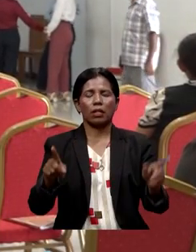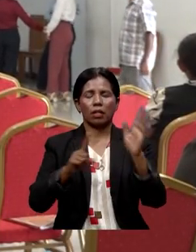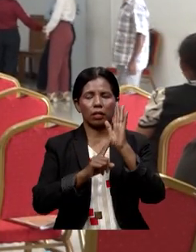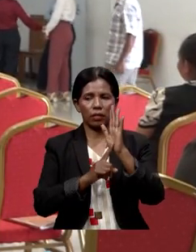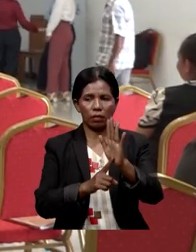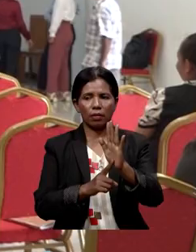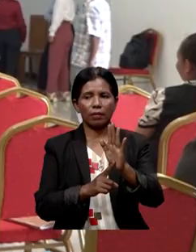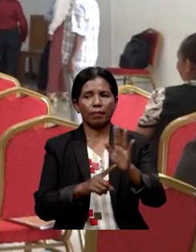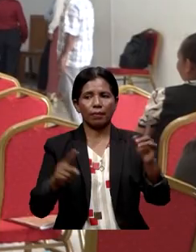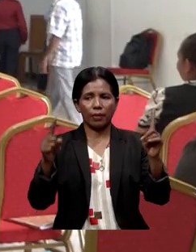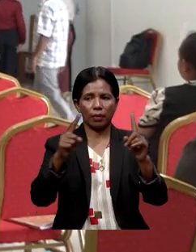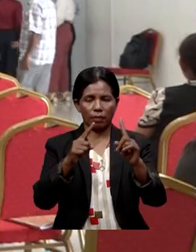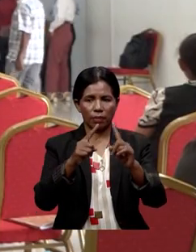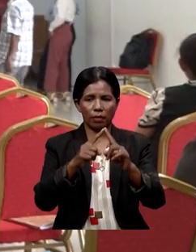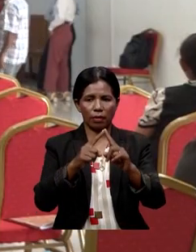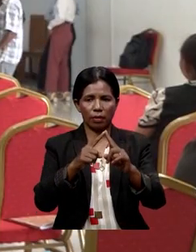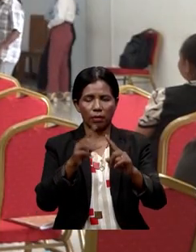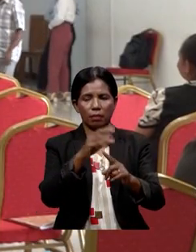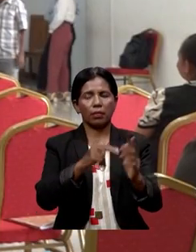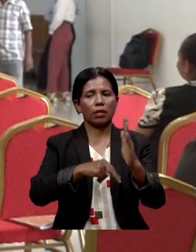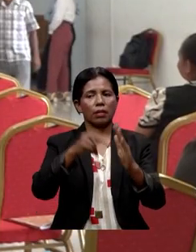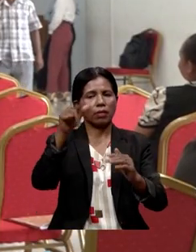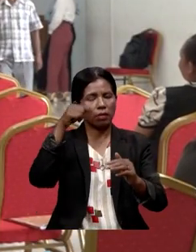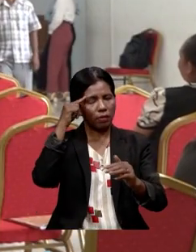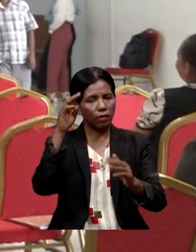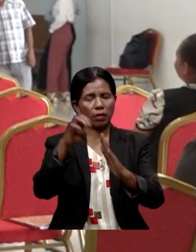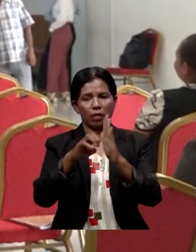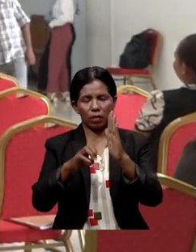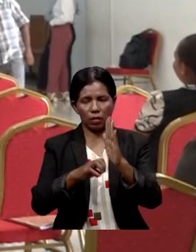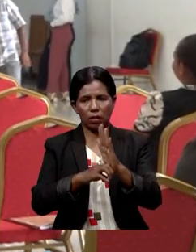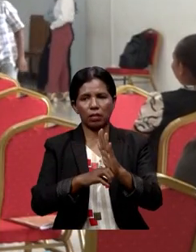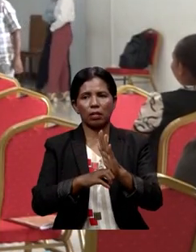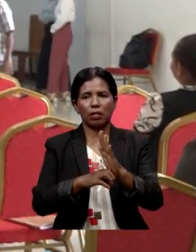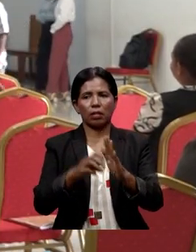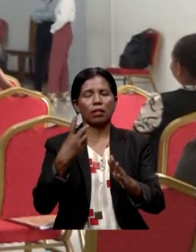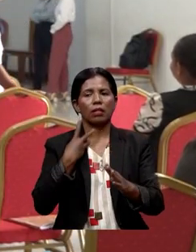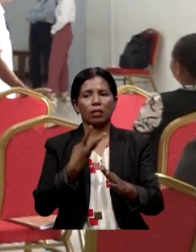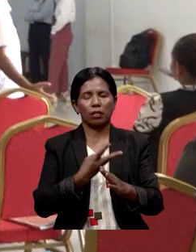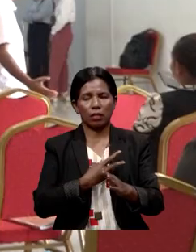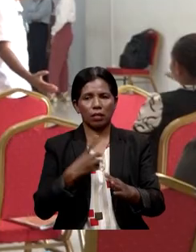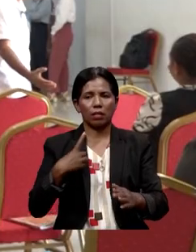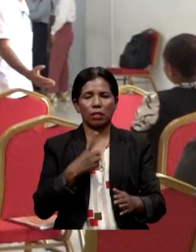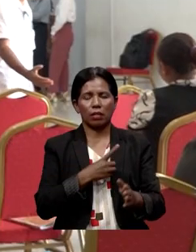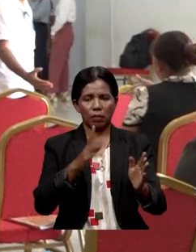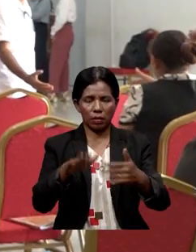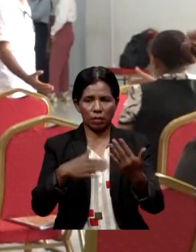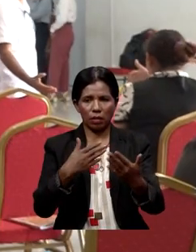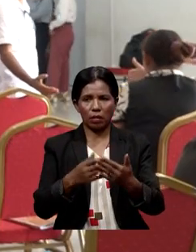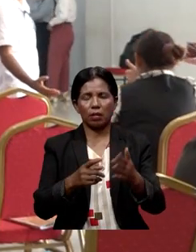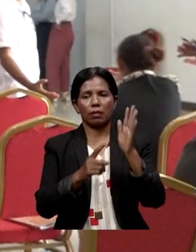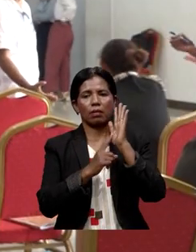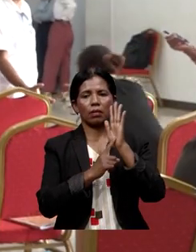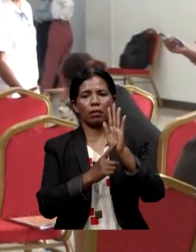tomado parte nivel gobierno nivel estado y tenía diputados será para ser en